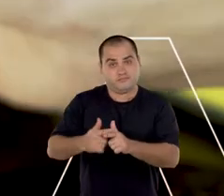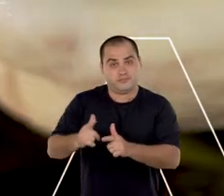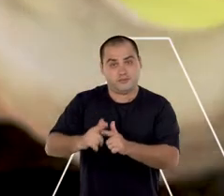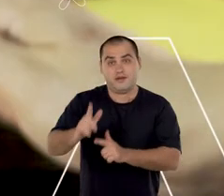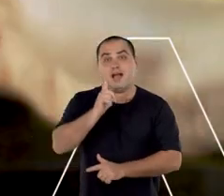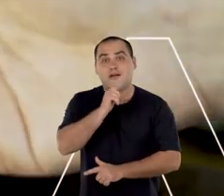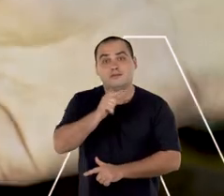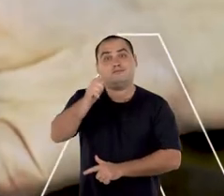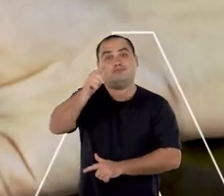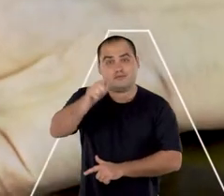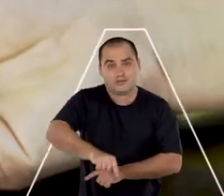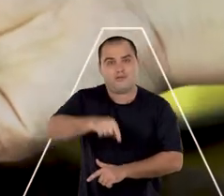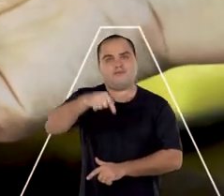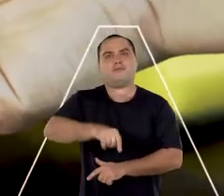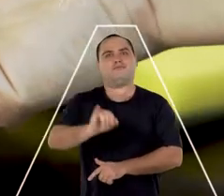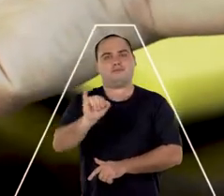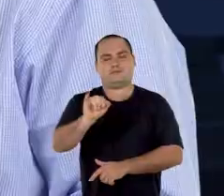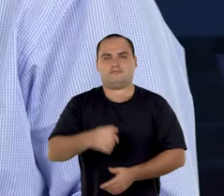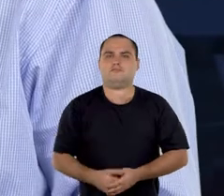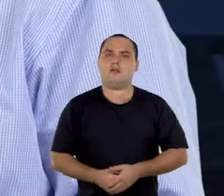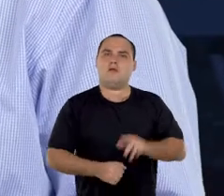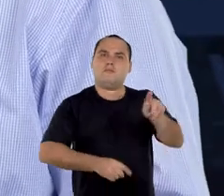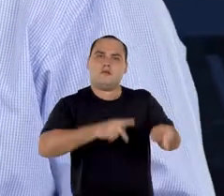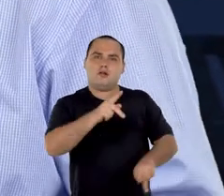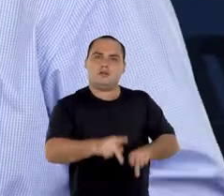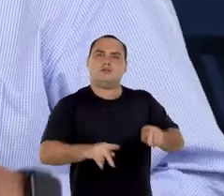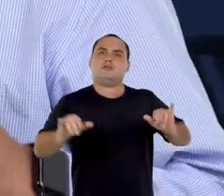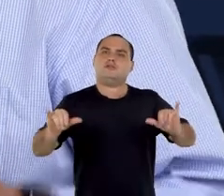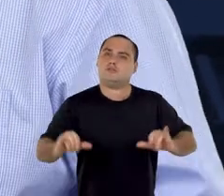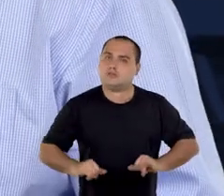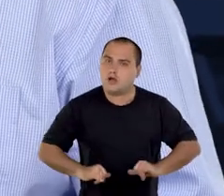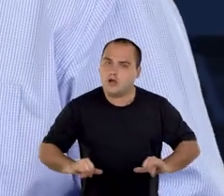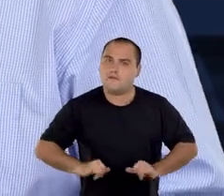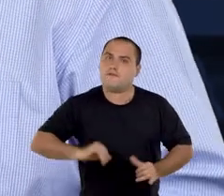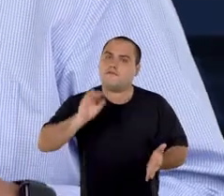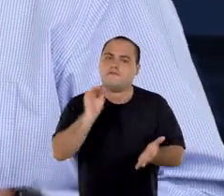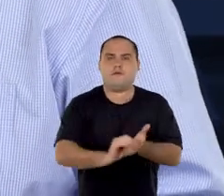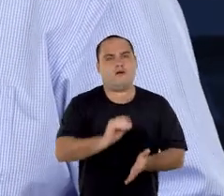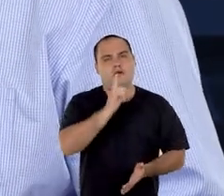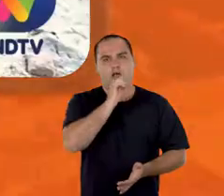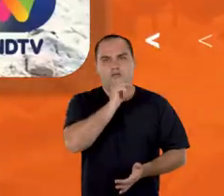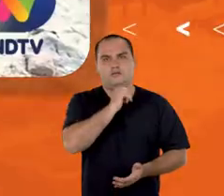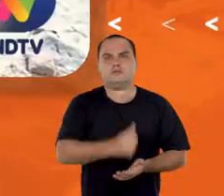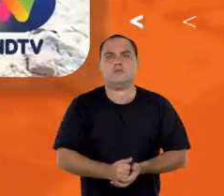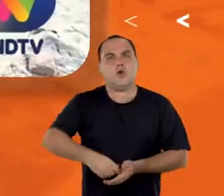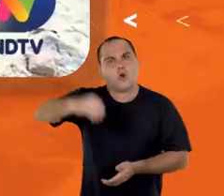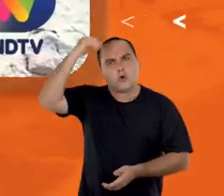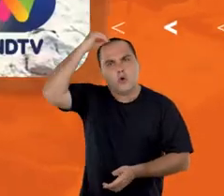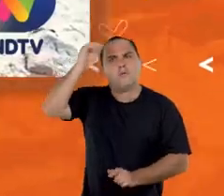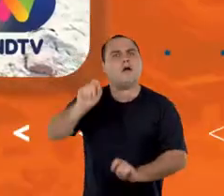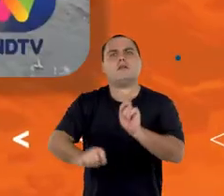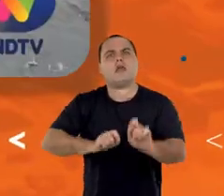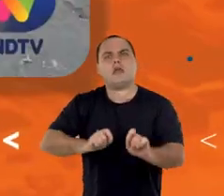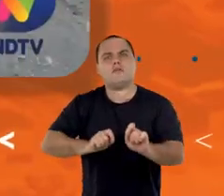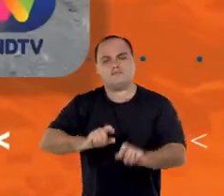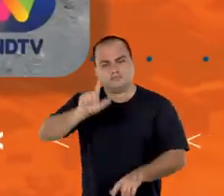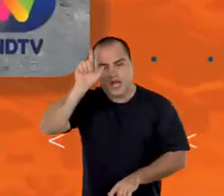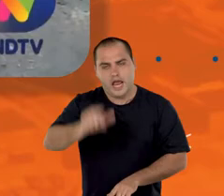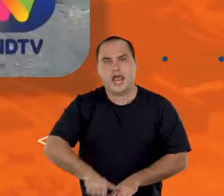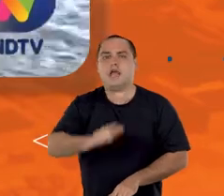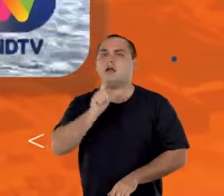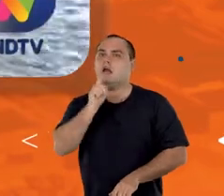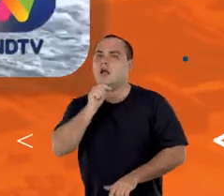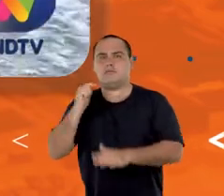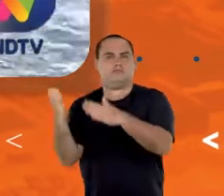O problema da água se repete em Itajaí. A população está sofrendo com a falta d'água. E de quem é a culpa? A culpa é